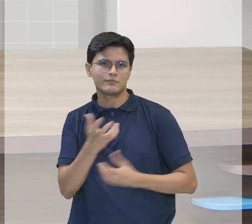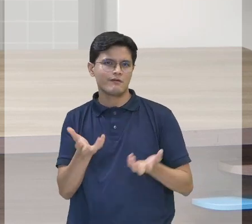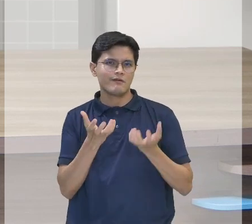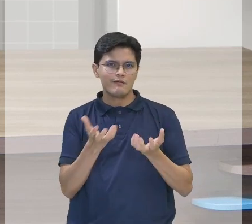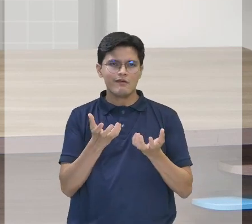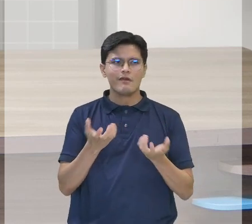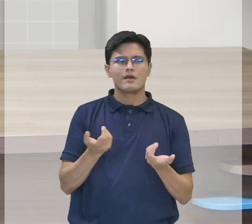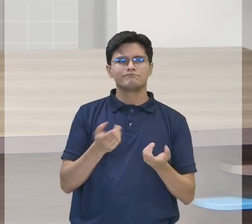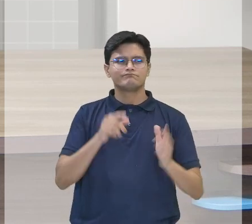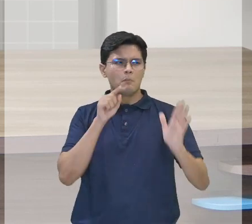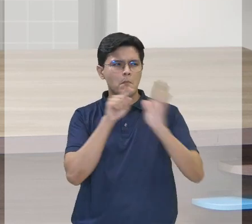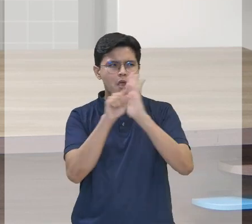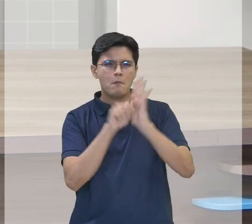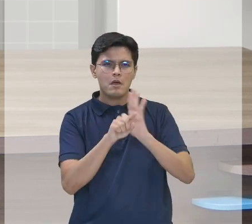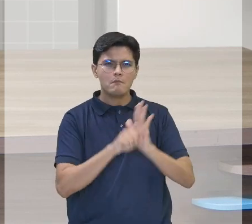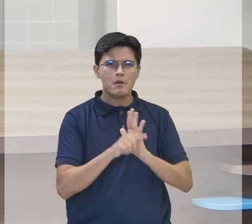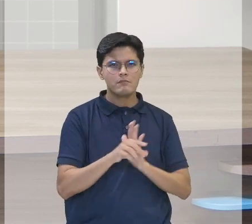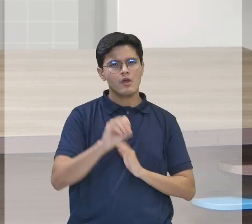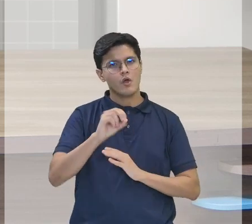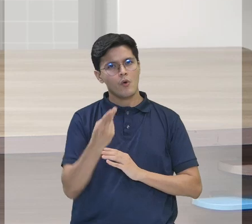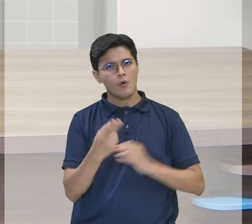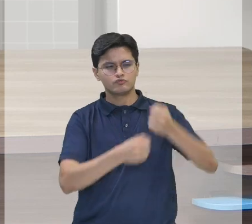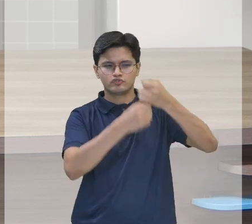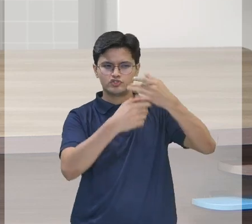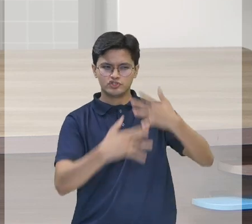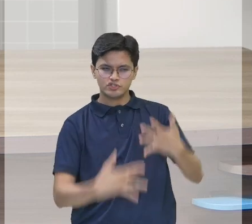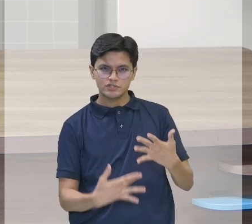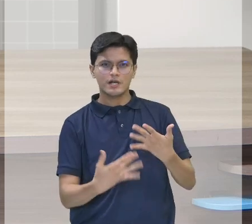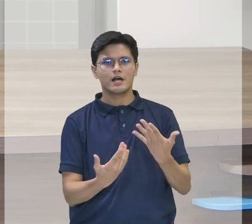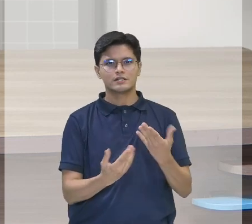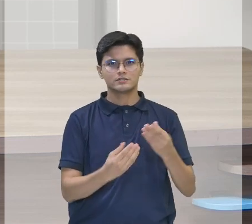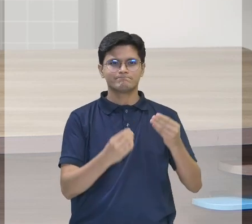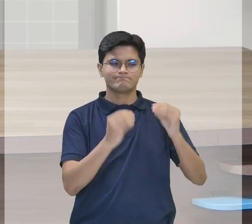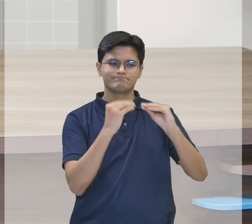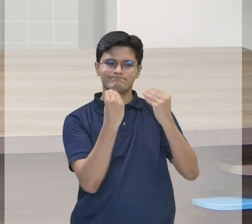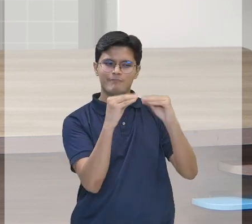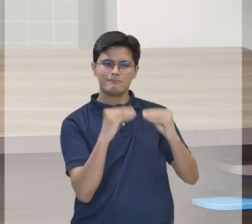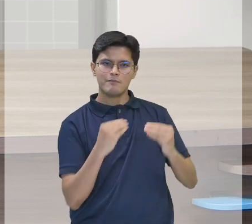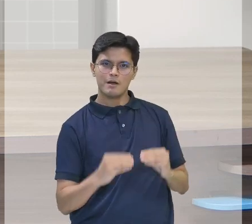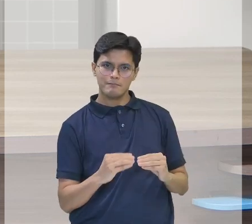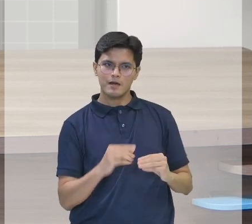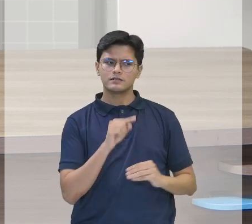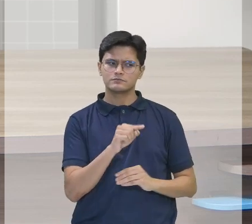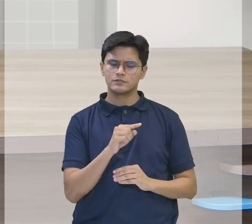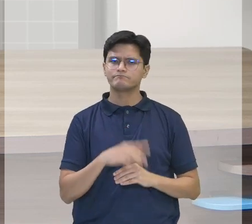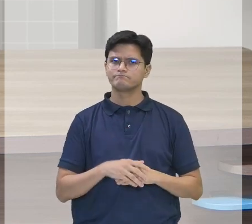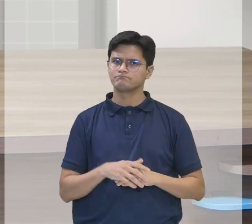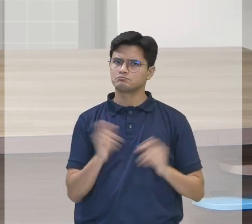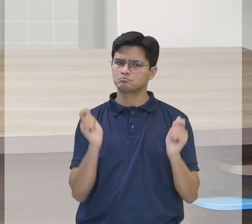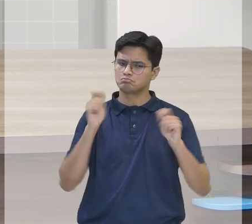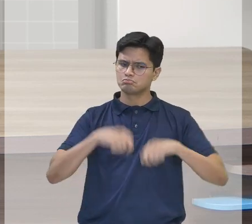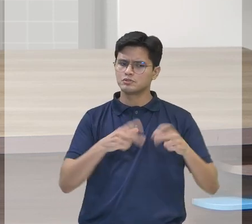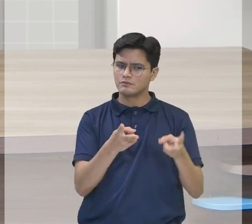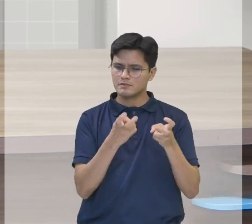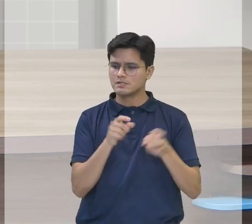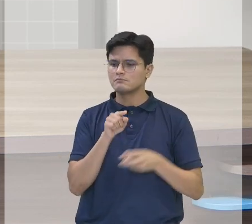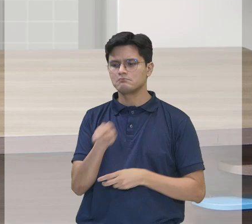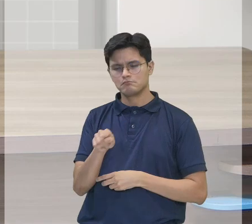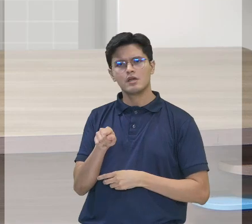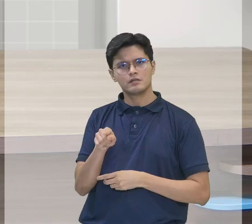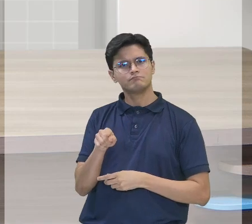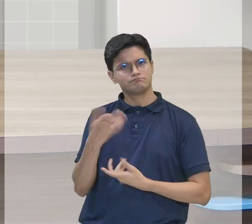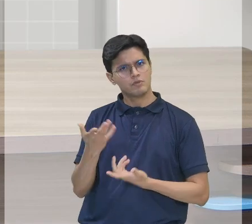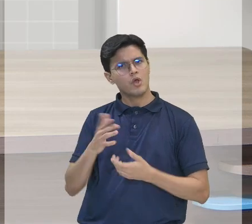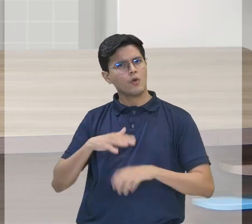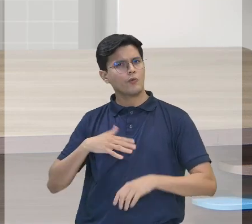coisa escrever no chat, né? Então, são comportamentos empregados ali que também estão relacionados à metacognição.